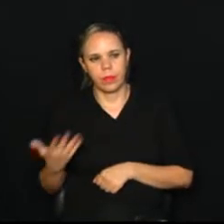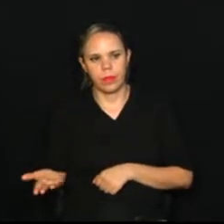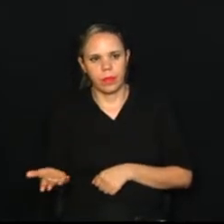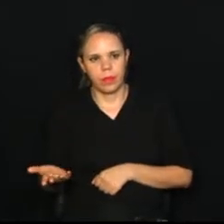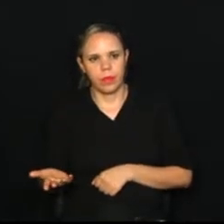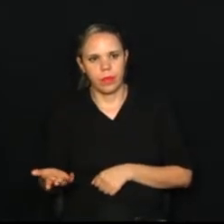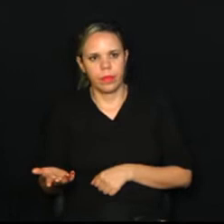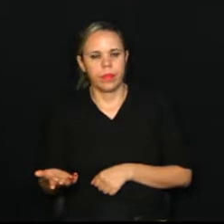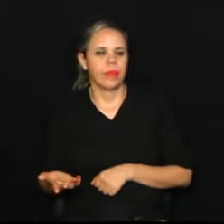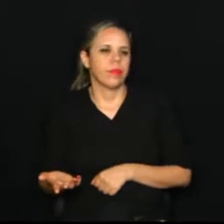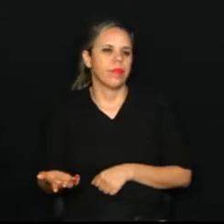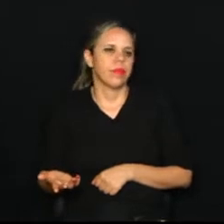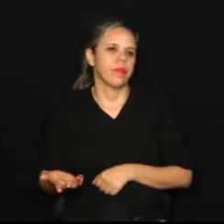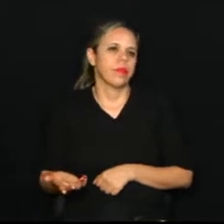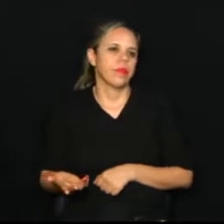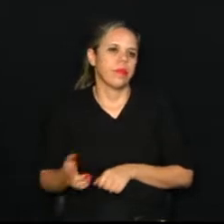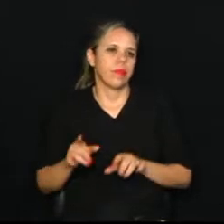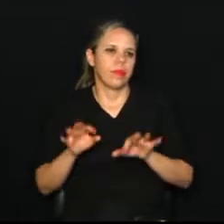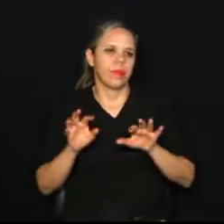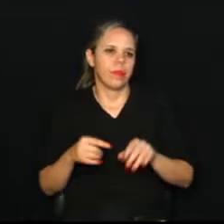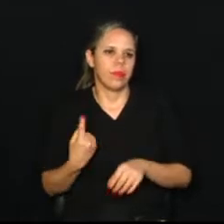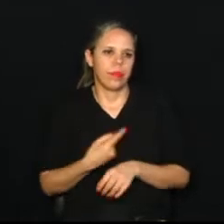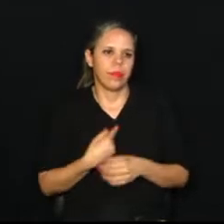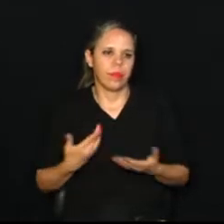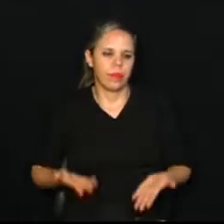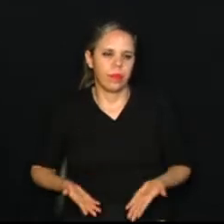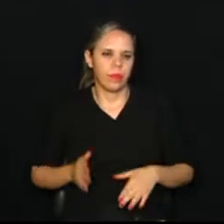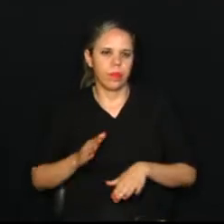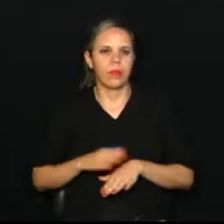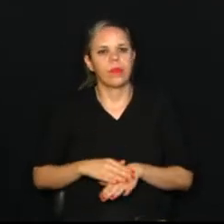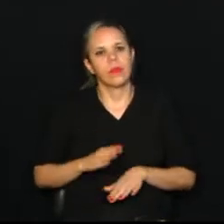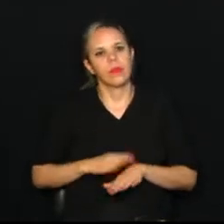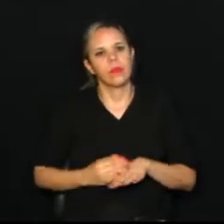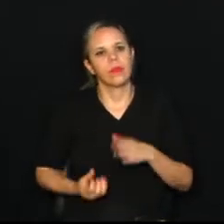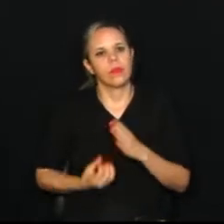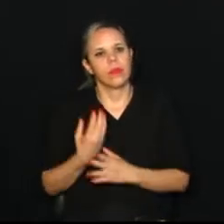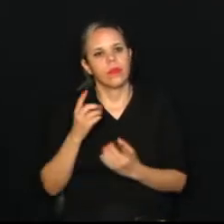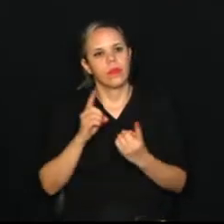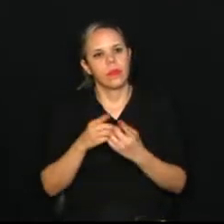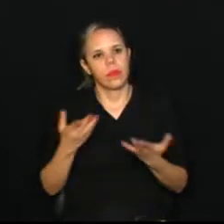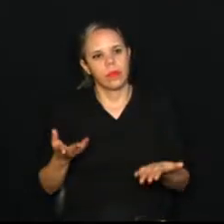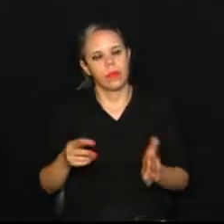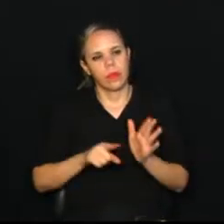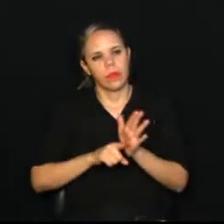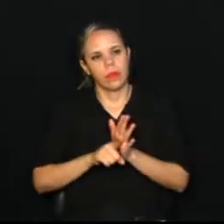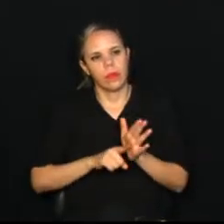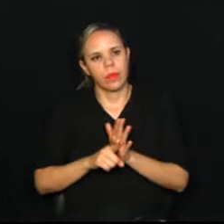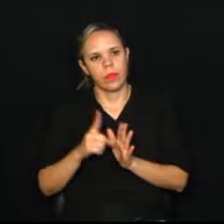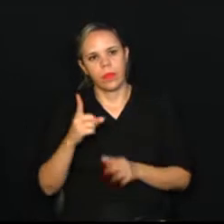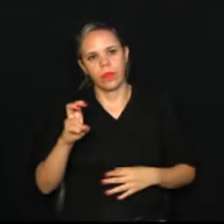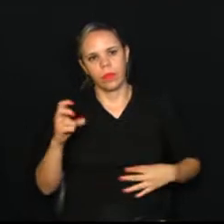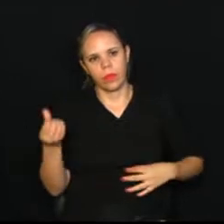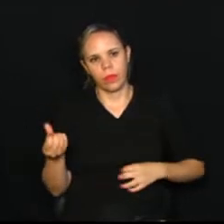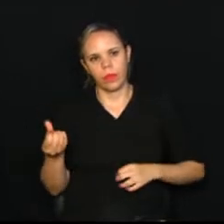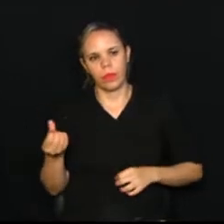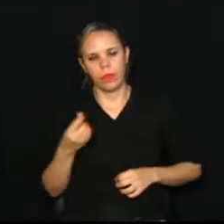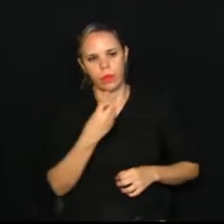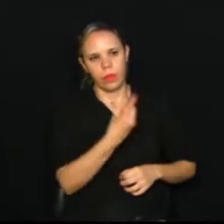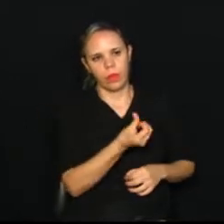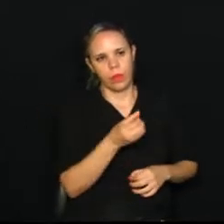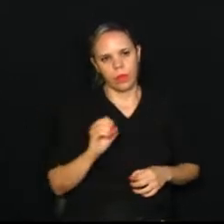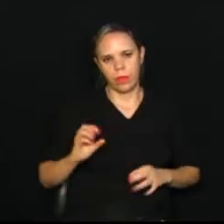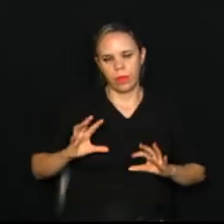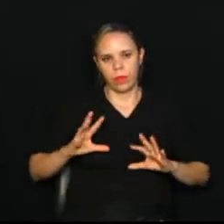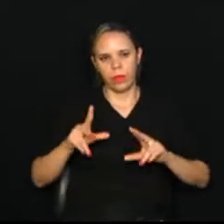Artes digitais. E nós somos, ao todo, na área de atendimento, se vocês pegarem 156, 160, todo